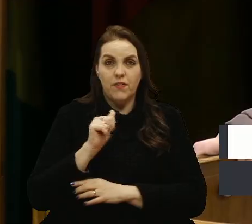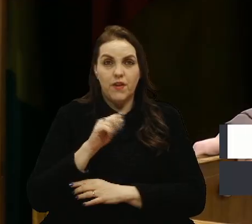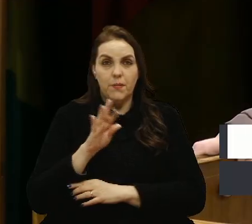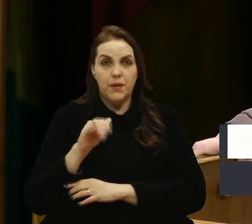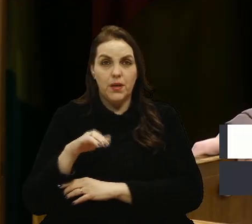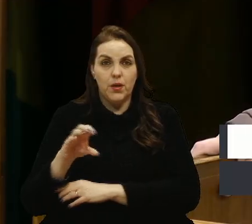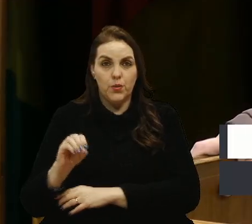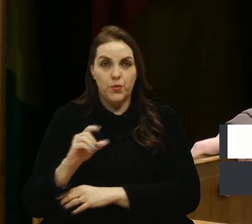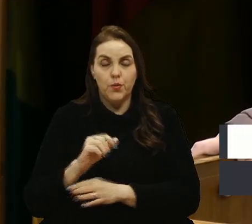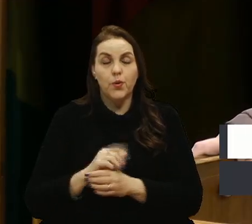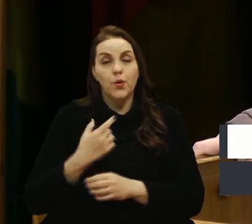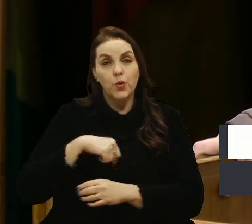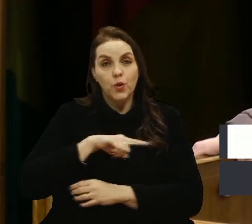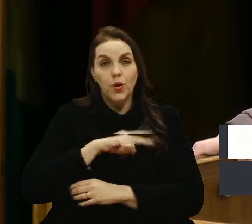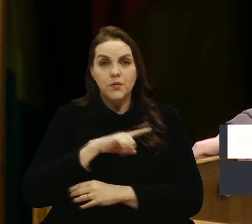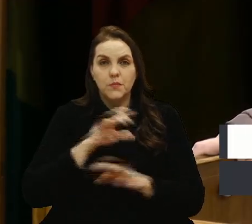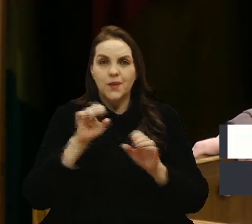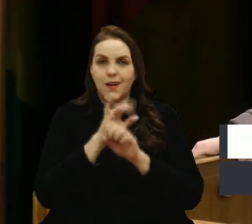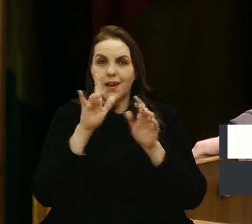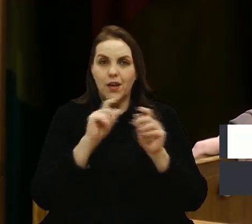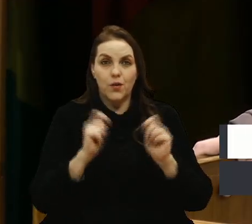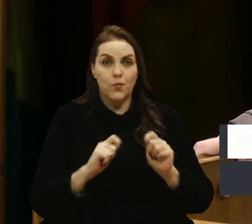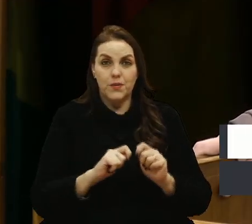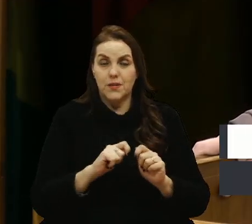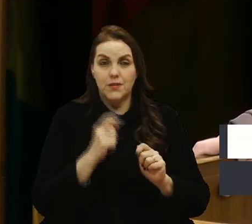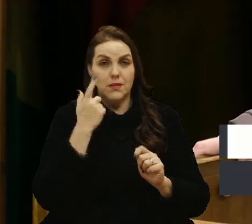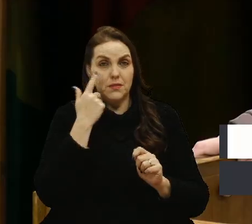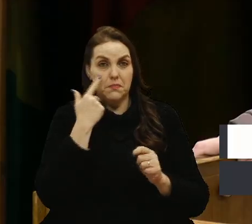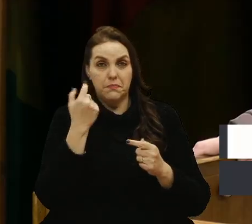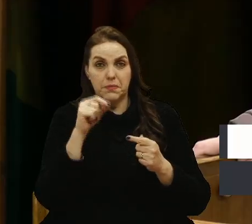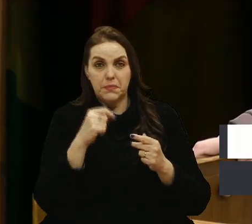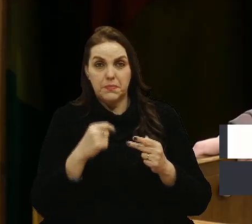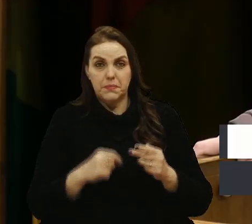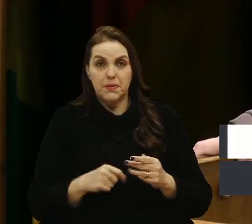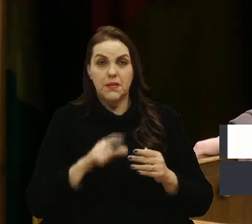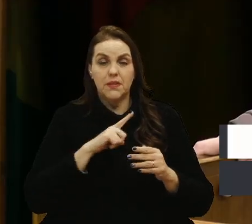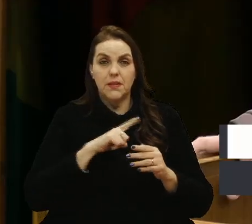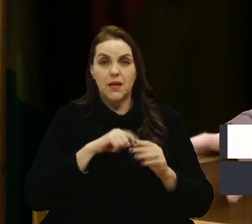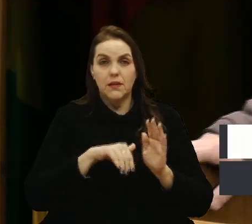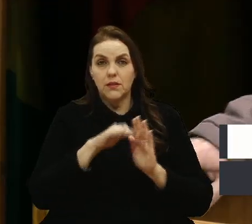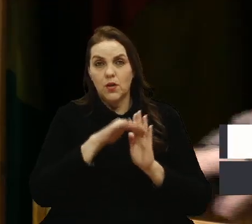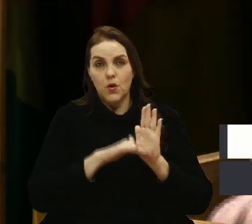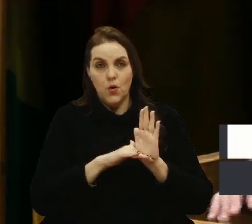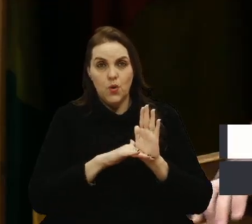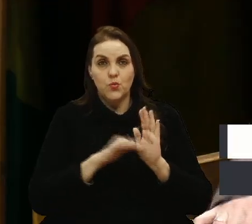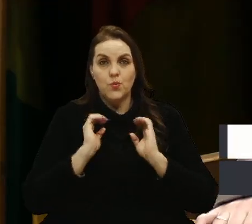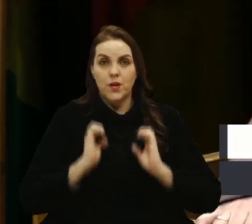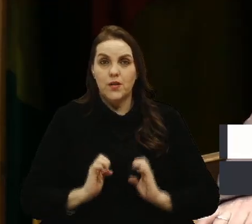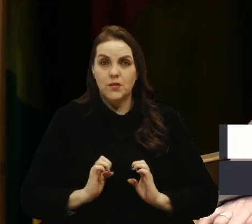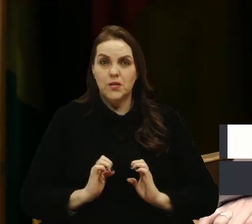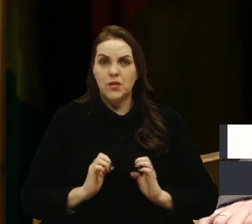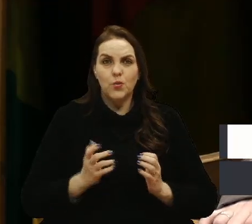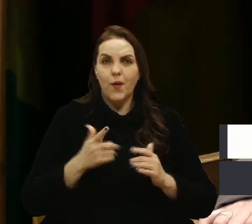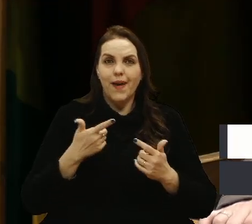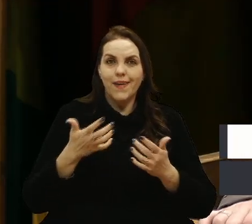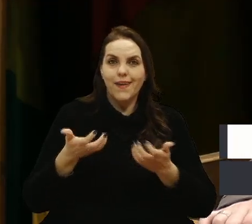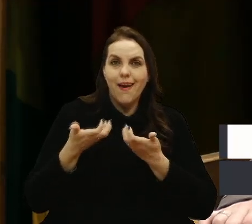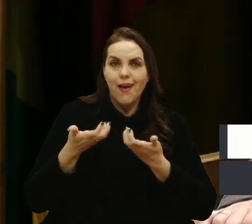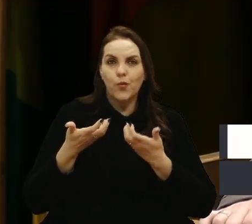Nós temos clara competência para verificar se há ou não desacordo com o nosso Código de Ética. E não é uma questão de querer aqui.